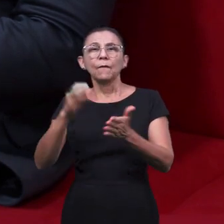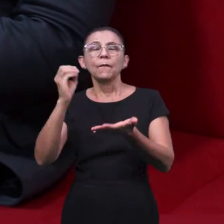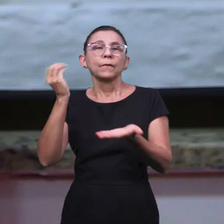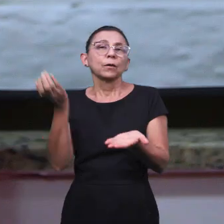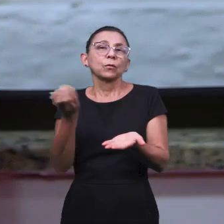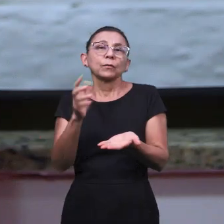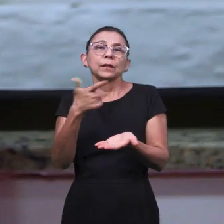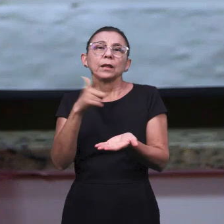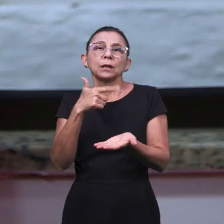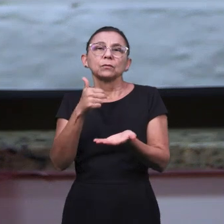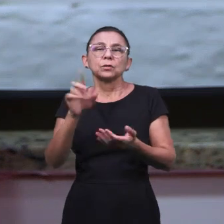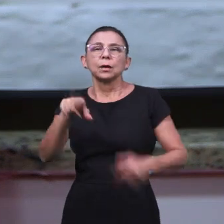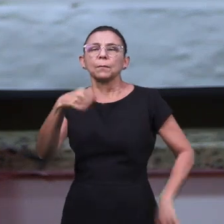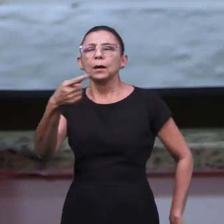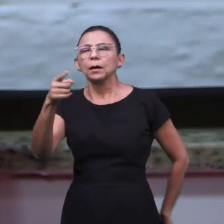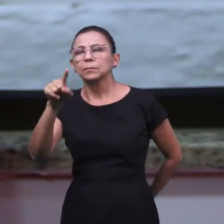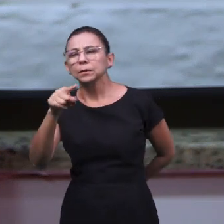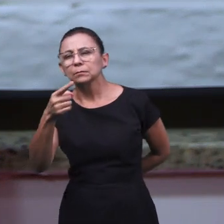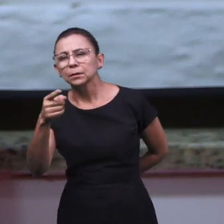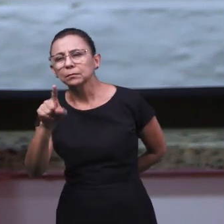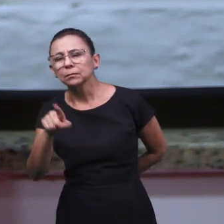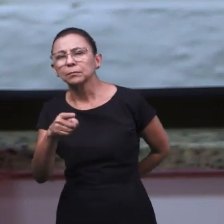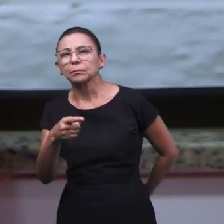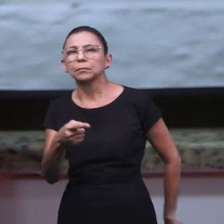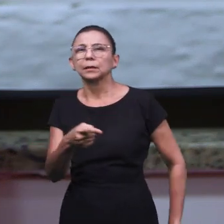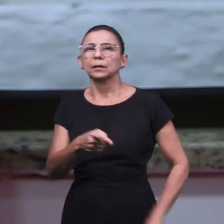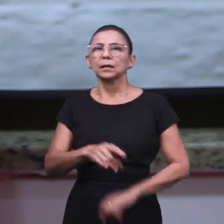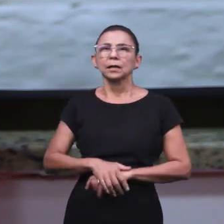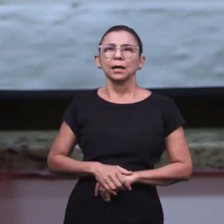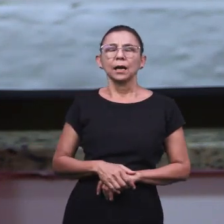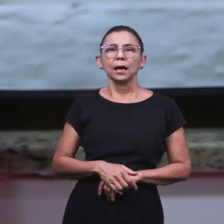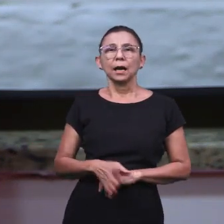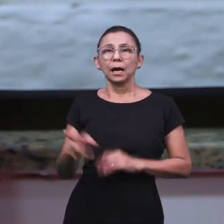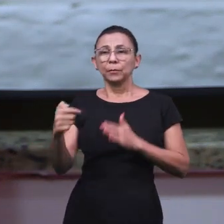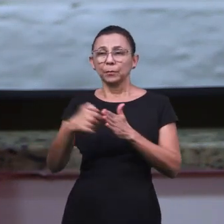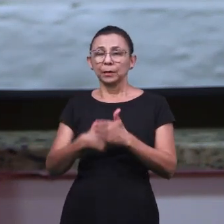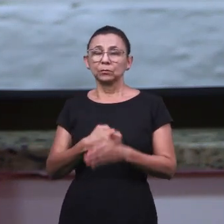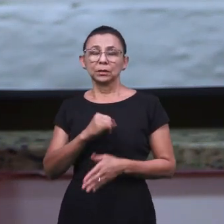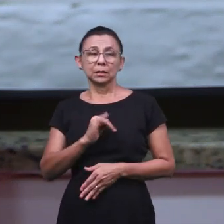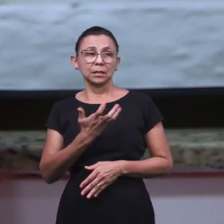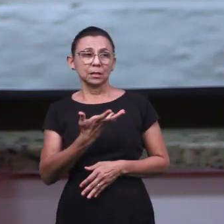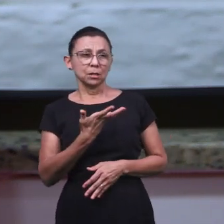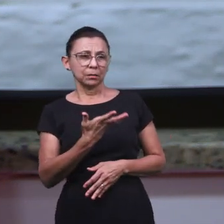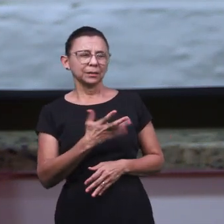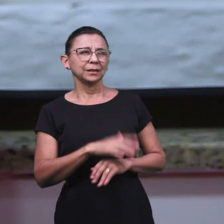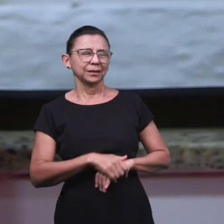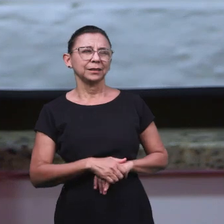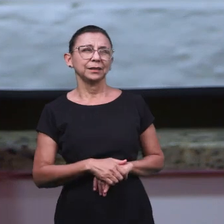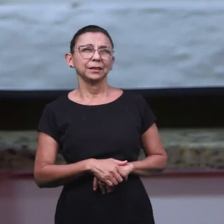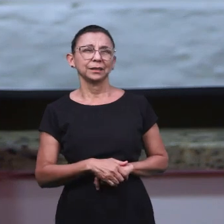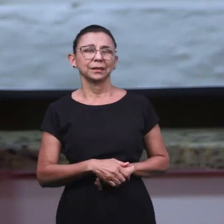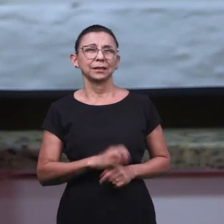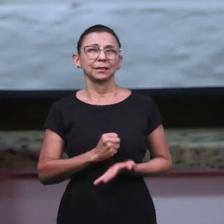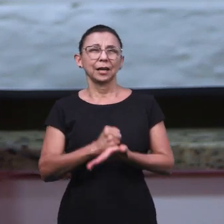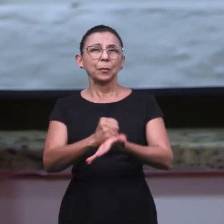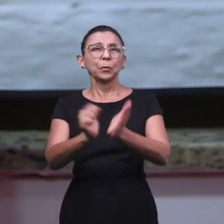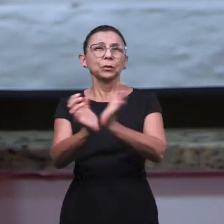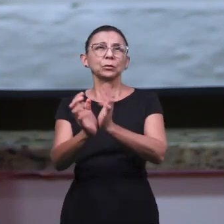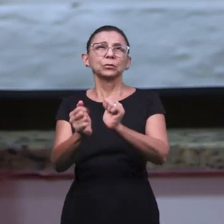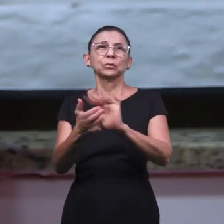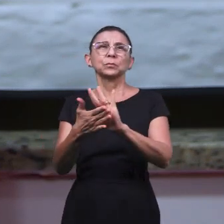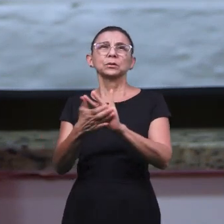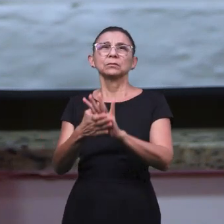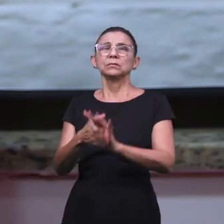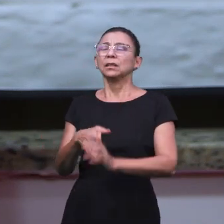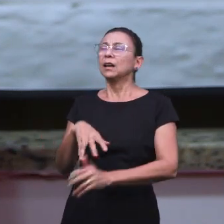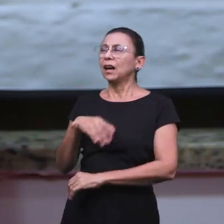lá na igreja. Ah, tá, você não quer experimentar ser reger? Foi um pastor auxiliar até que veio falar comigo. Falei, bom, vou fazer,